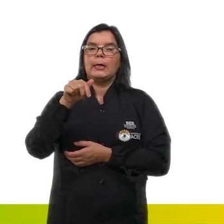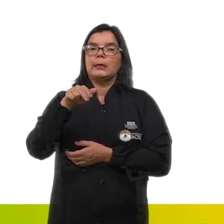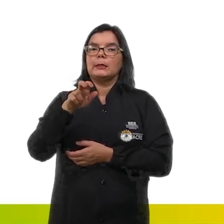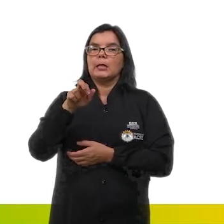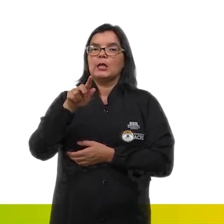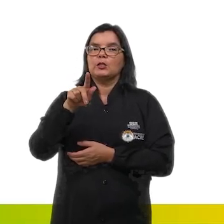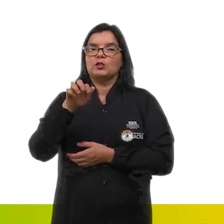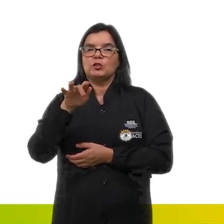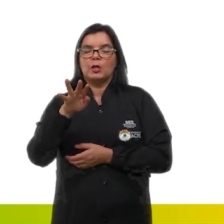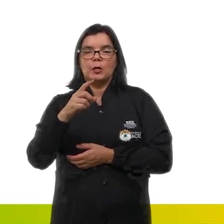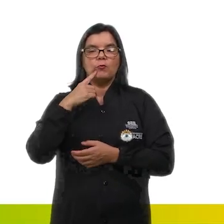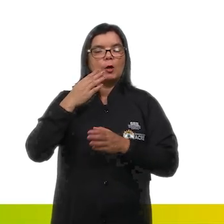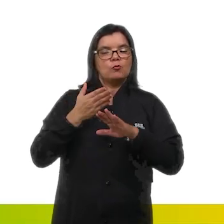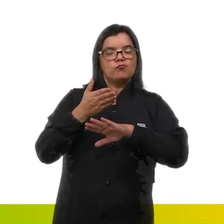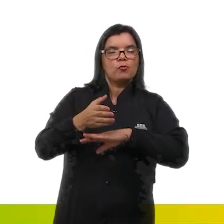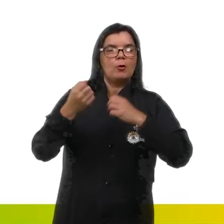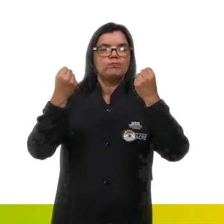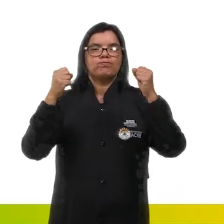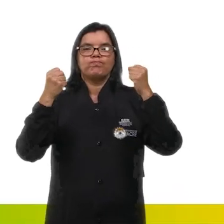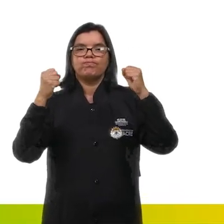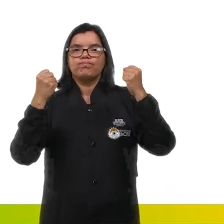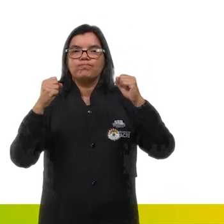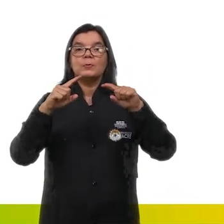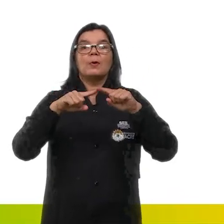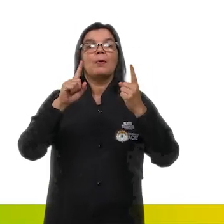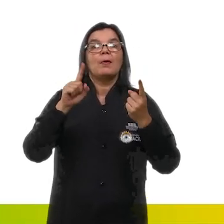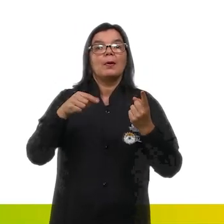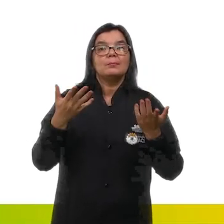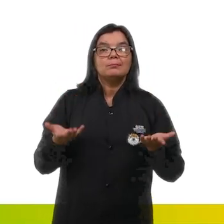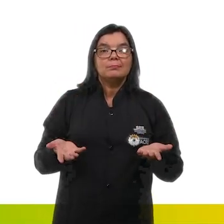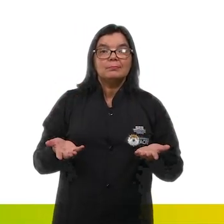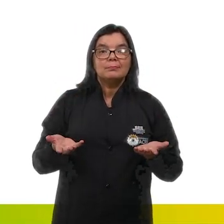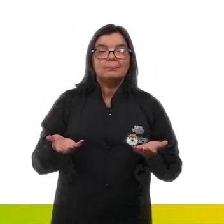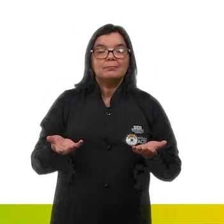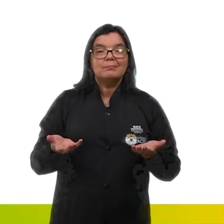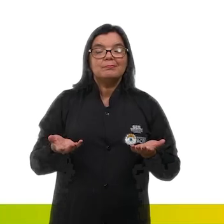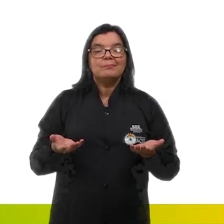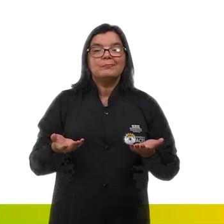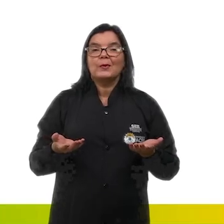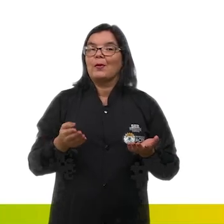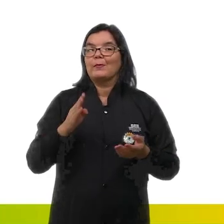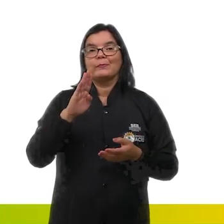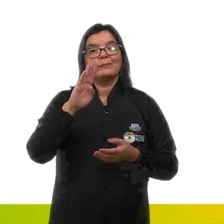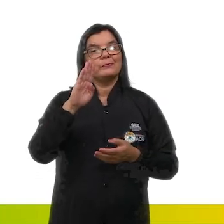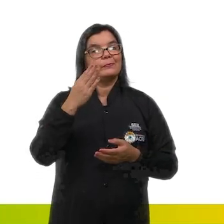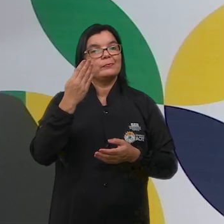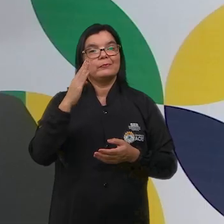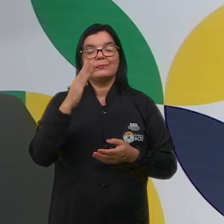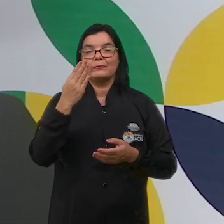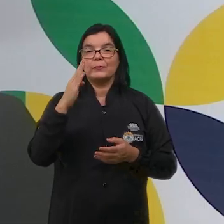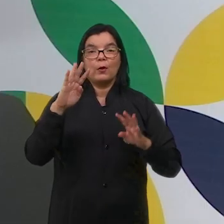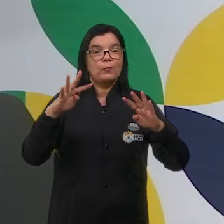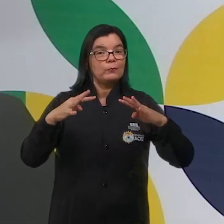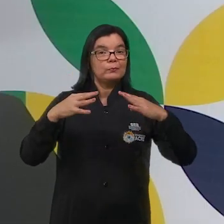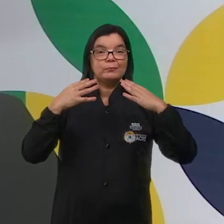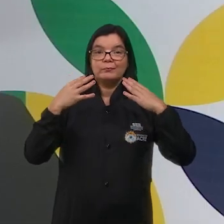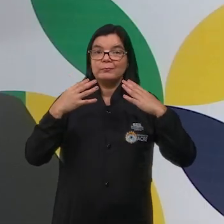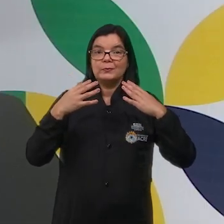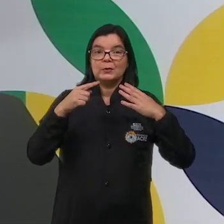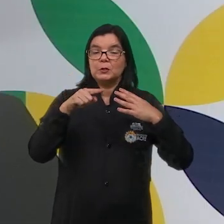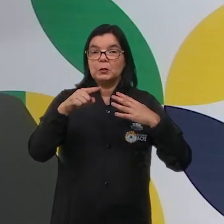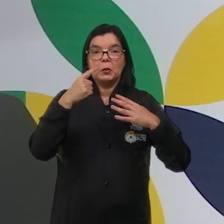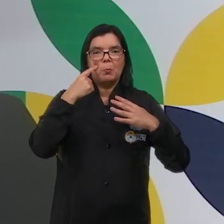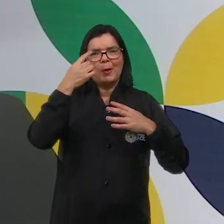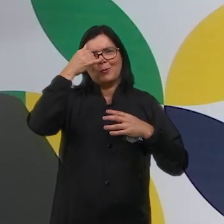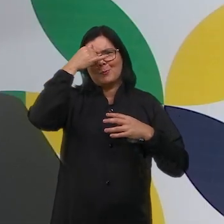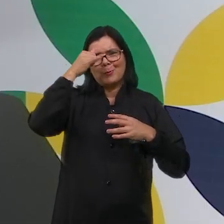lá na educação física bombando, isso é fake, gente. Olha pra mim, foca em mim. Tu não me inventa